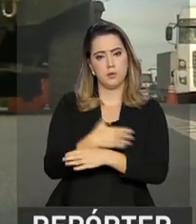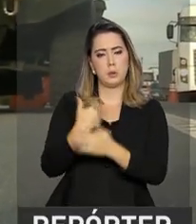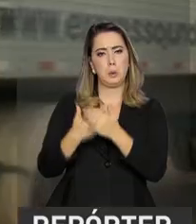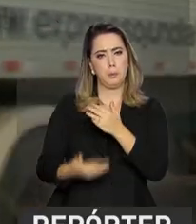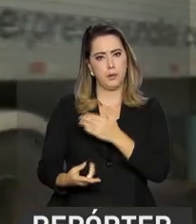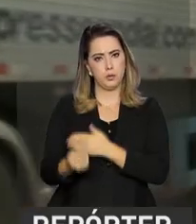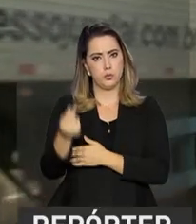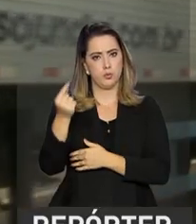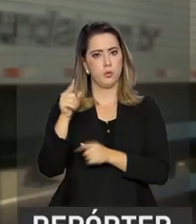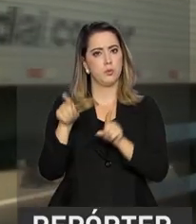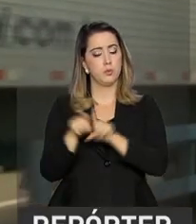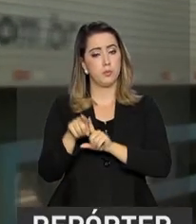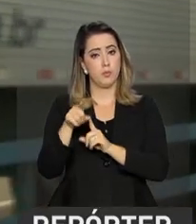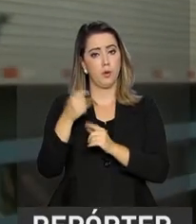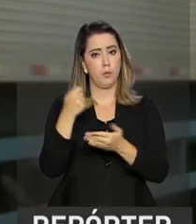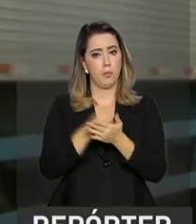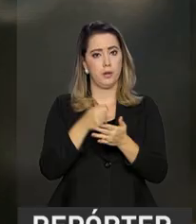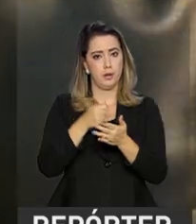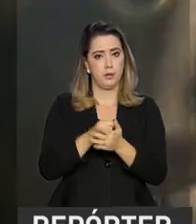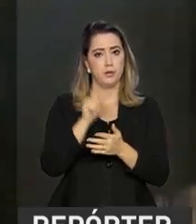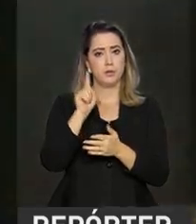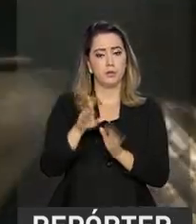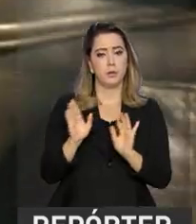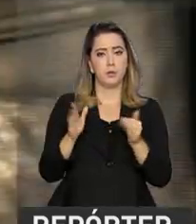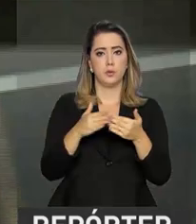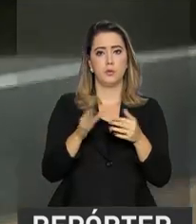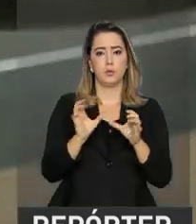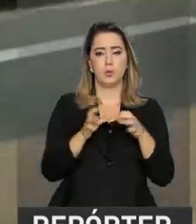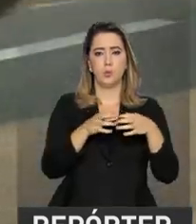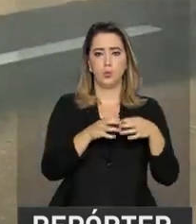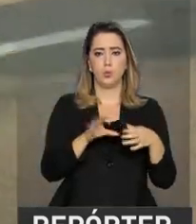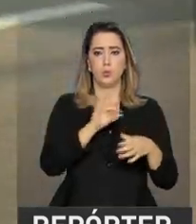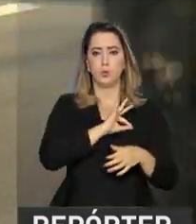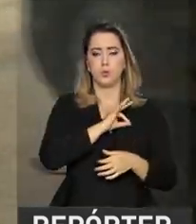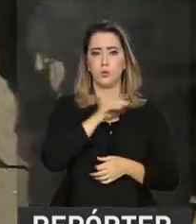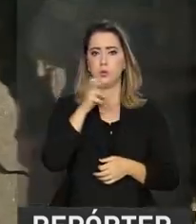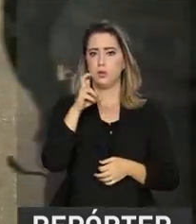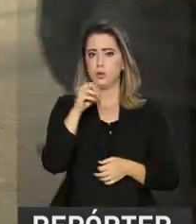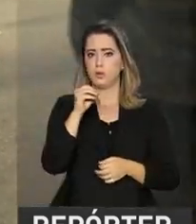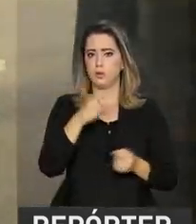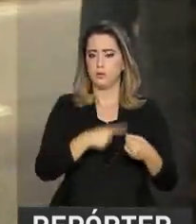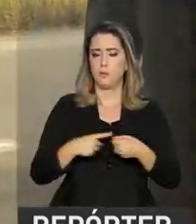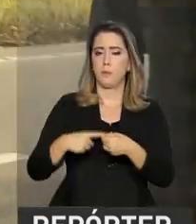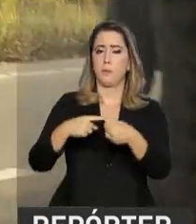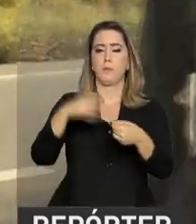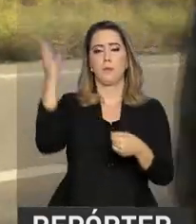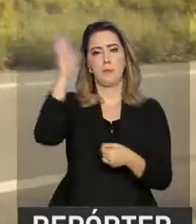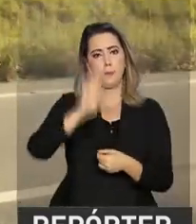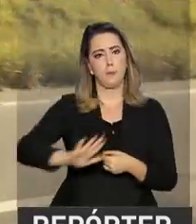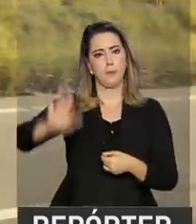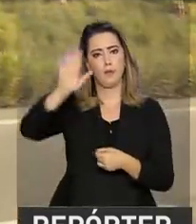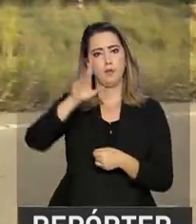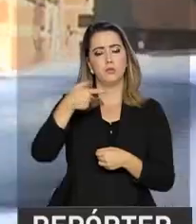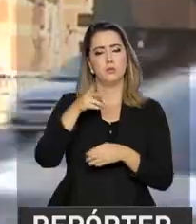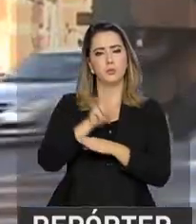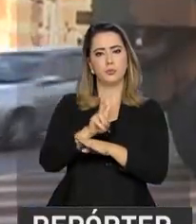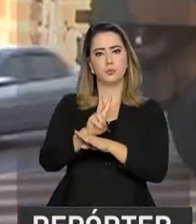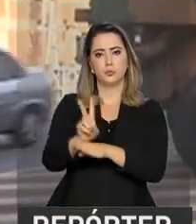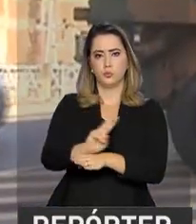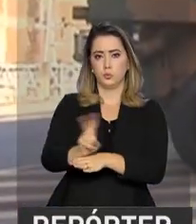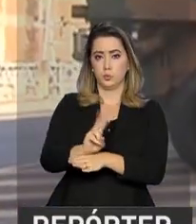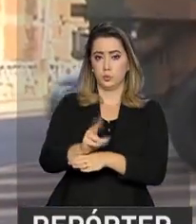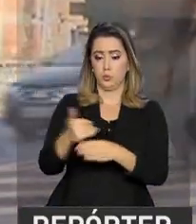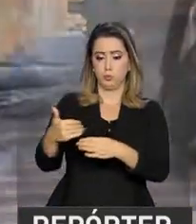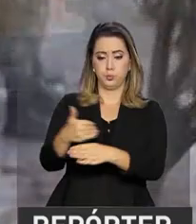à gratificação. O pagamento da verba está restrito a policiais lotados em 50 municípios brasileiros. O reforço no policiamento